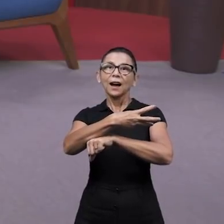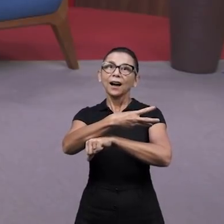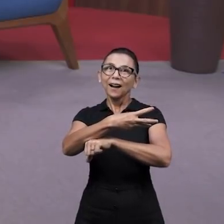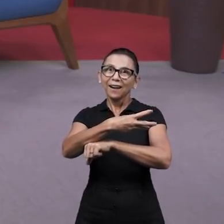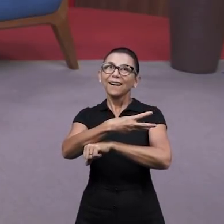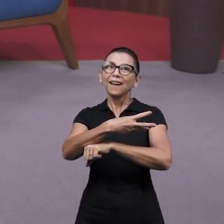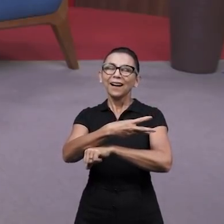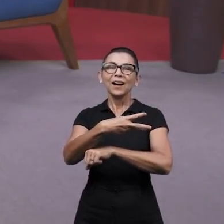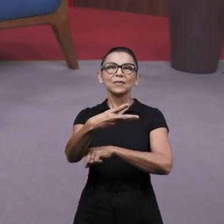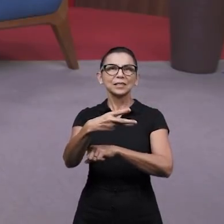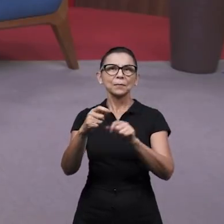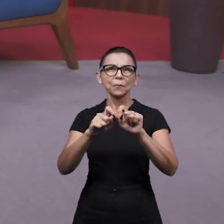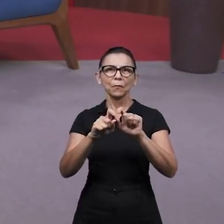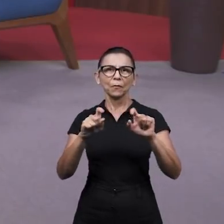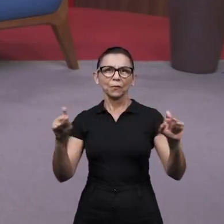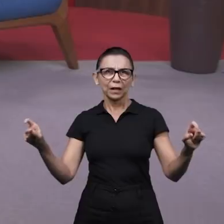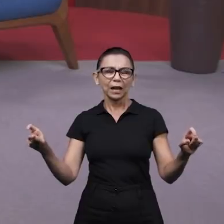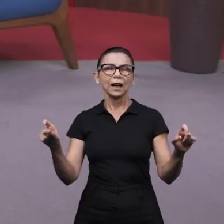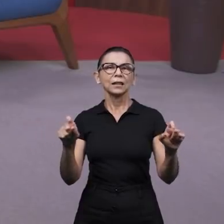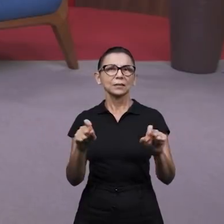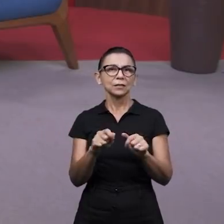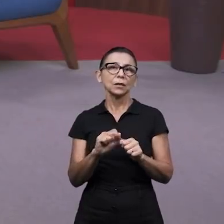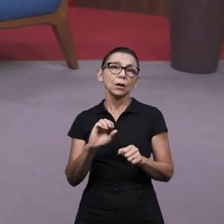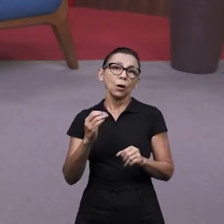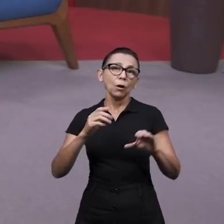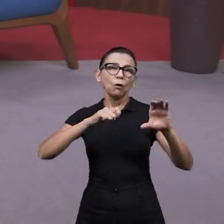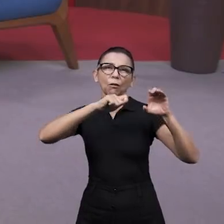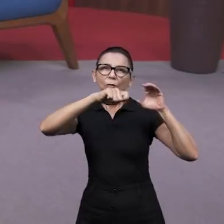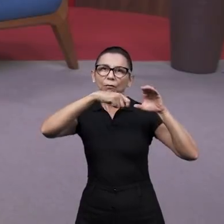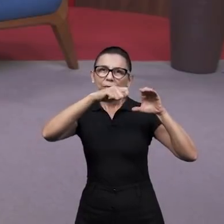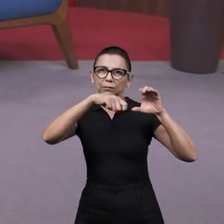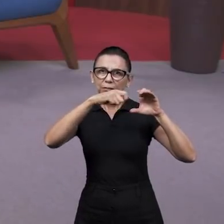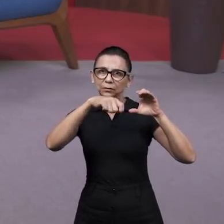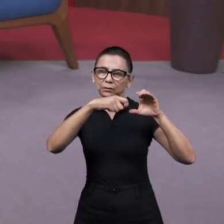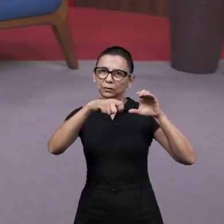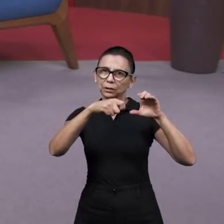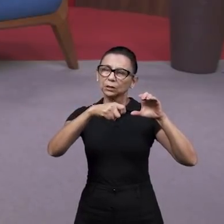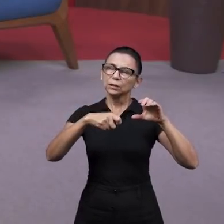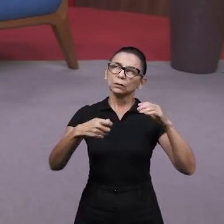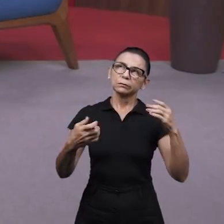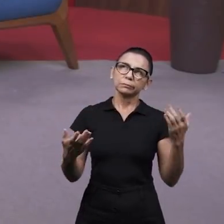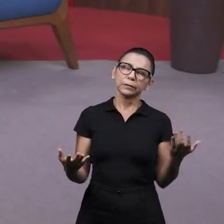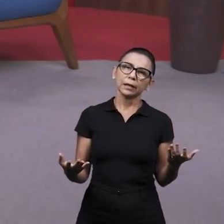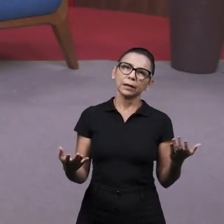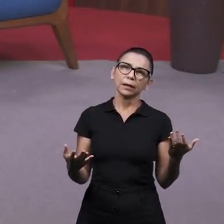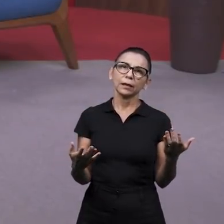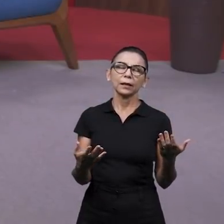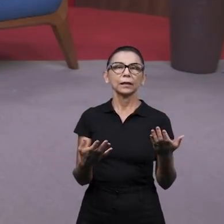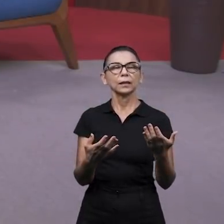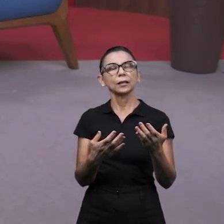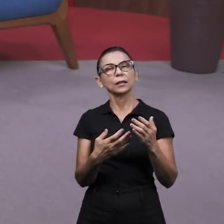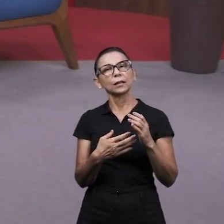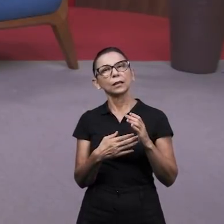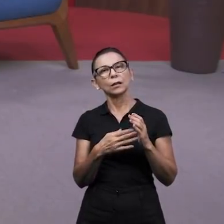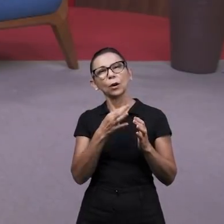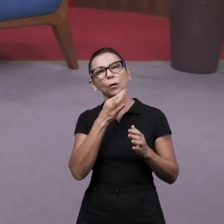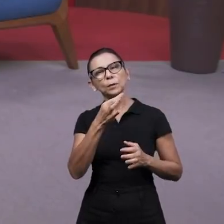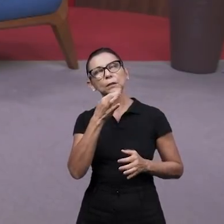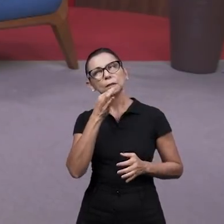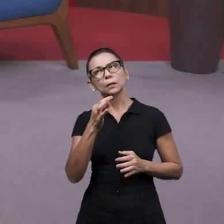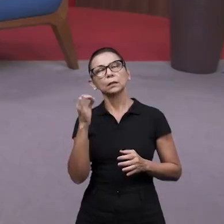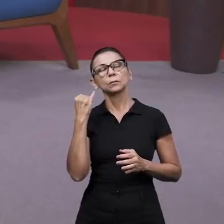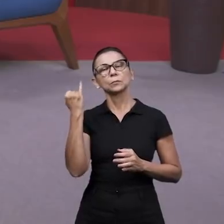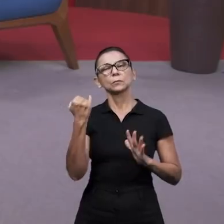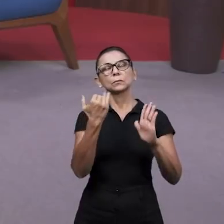pode escrever para nós, ou você ainda pode gravar um vídeo para nós, falando sobre a importância do programa